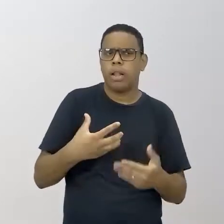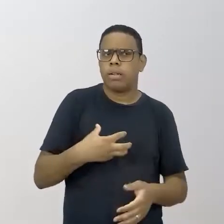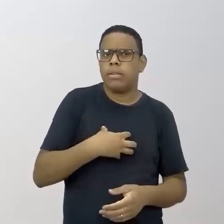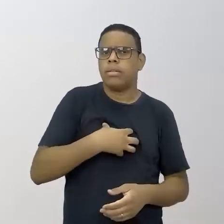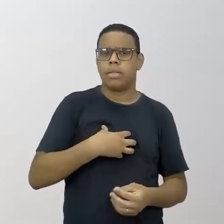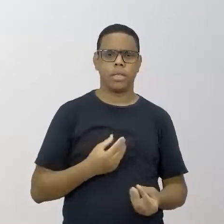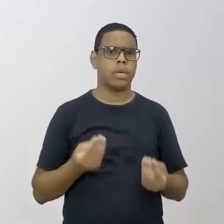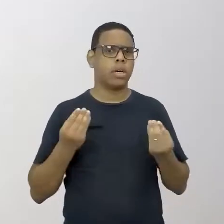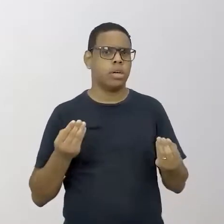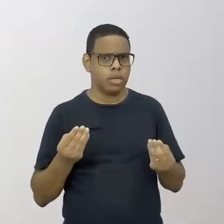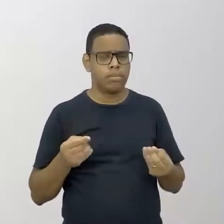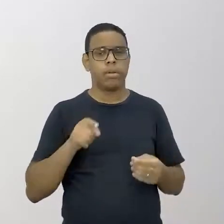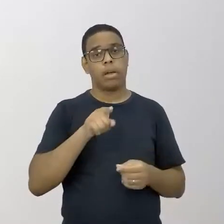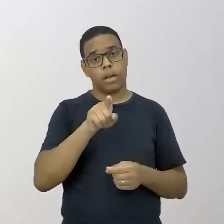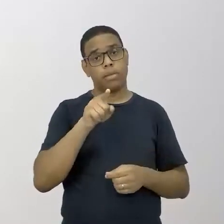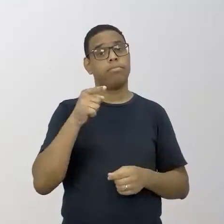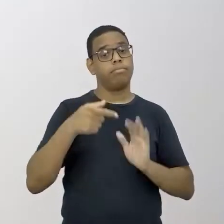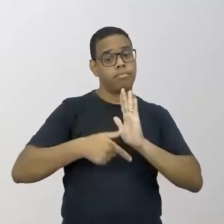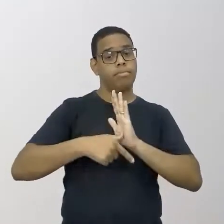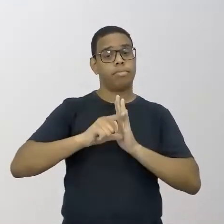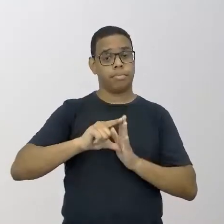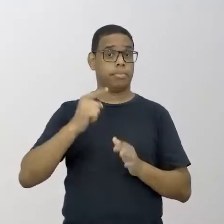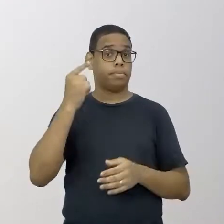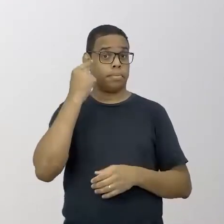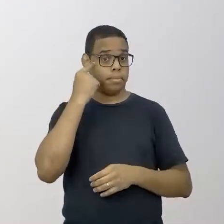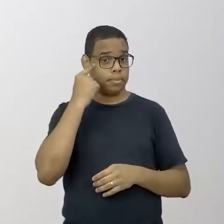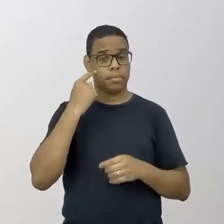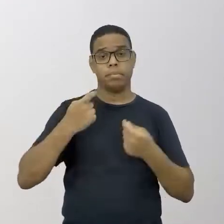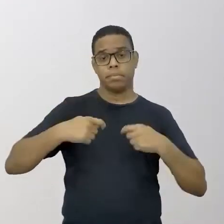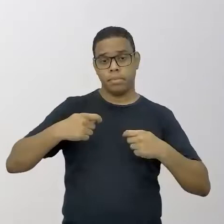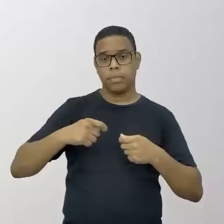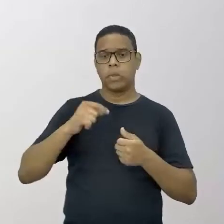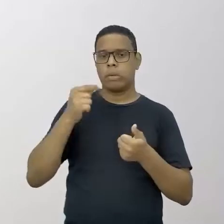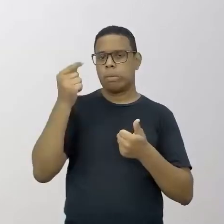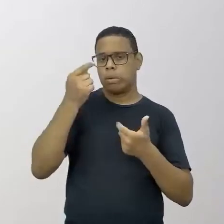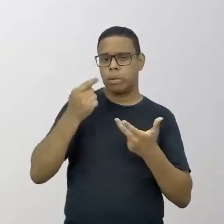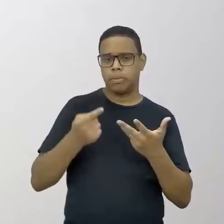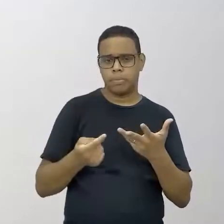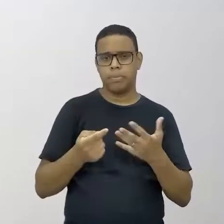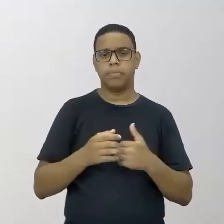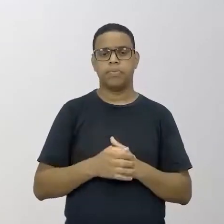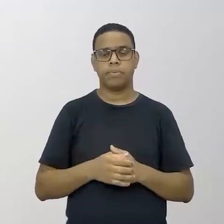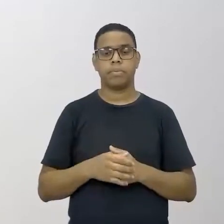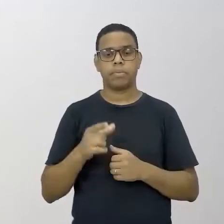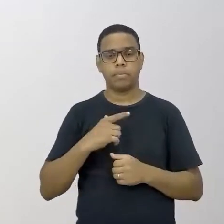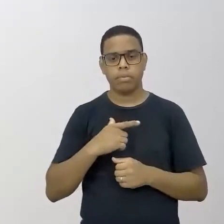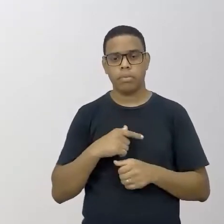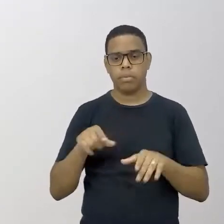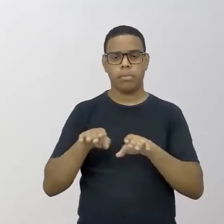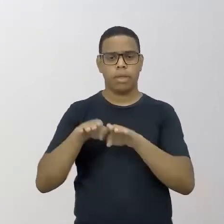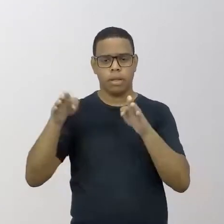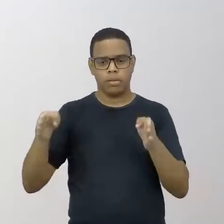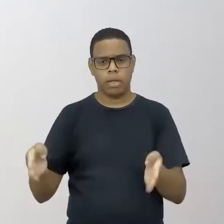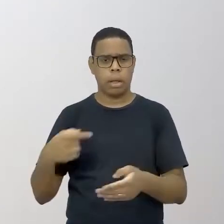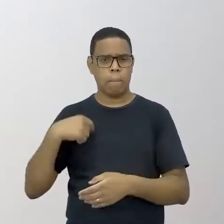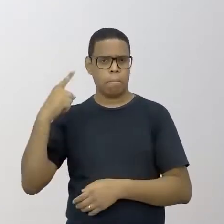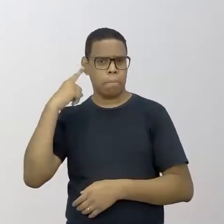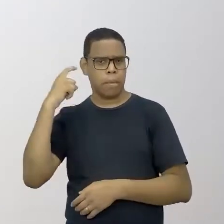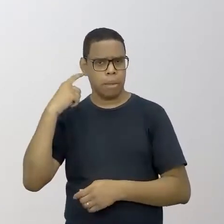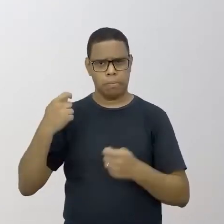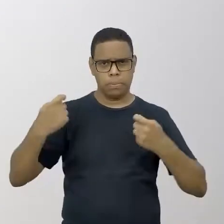você vai precisar justamente pensar em tudo que é necessário nos recursos, né? Se vai ter a aparelhagem necessária, se